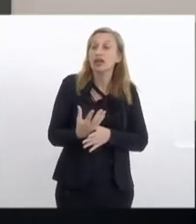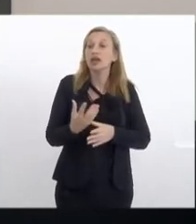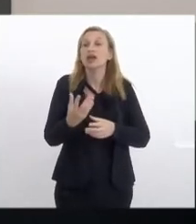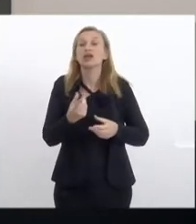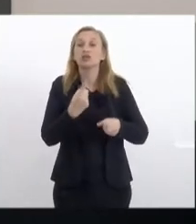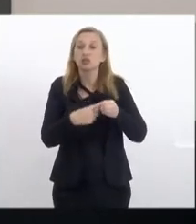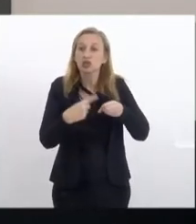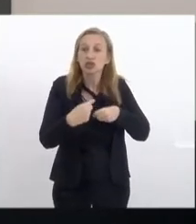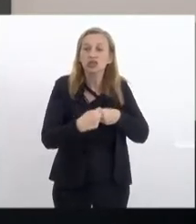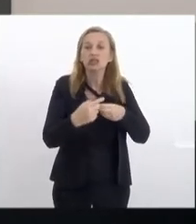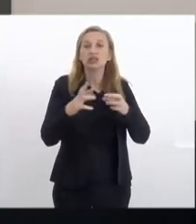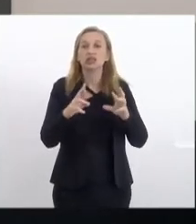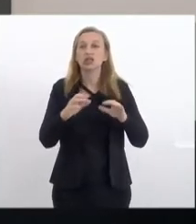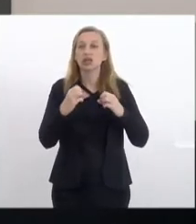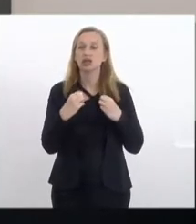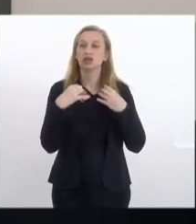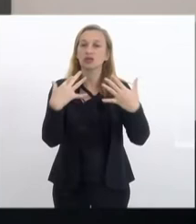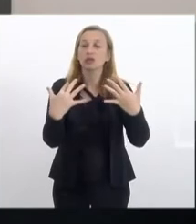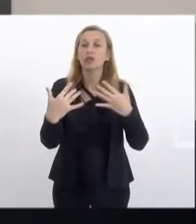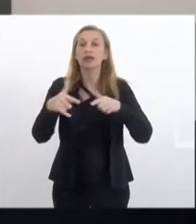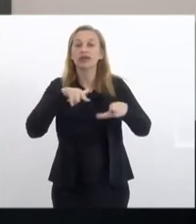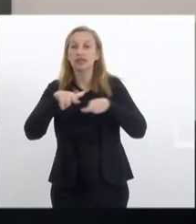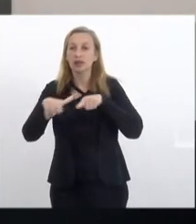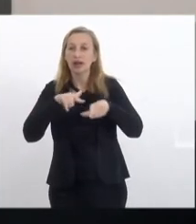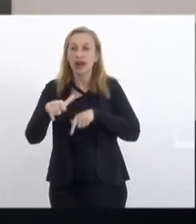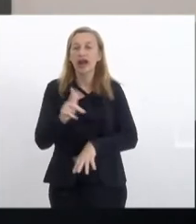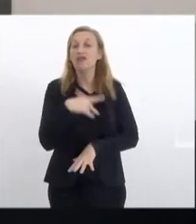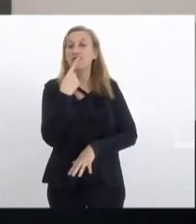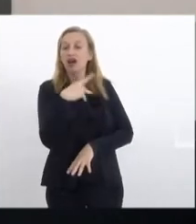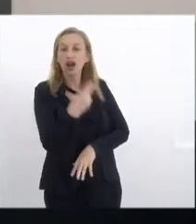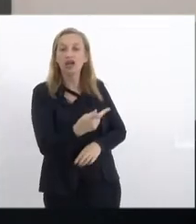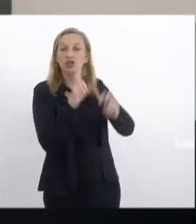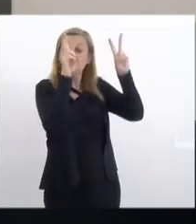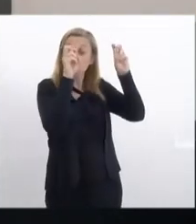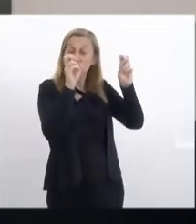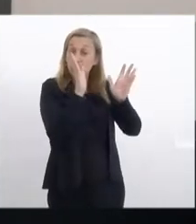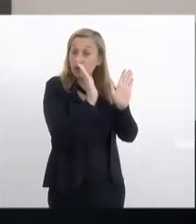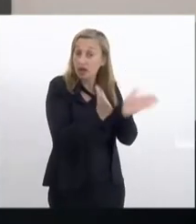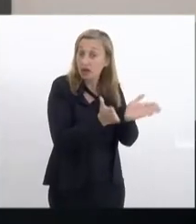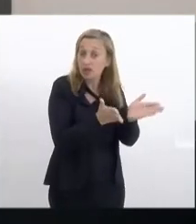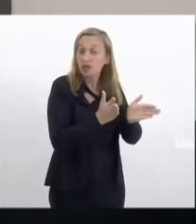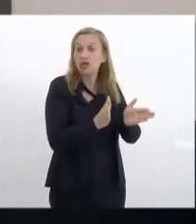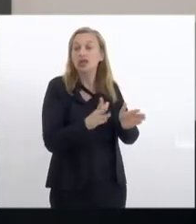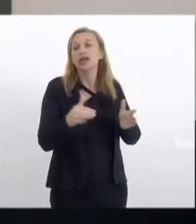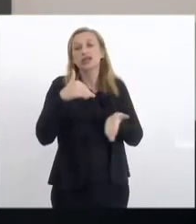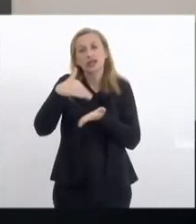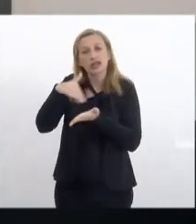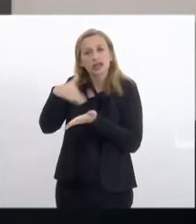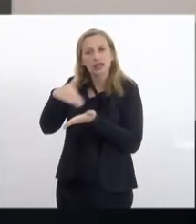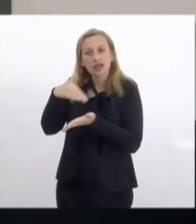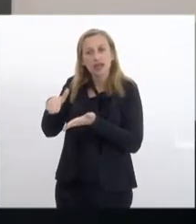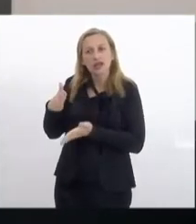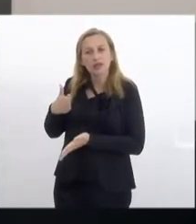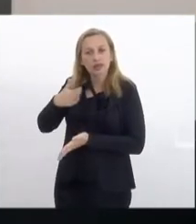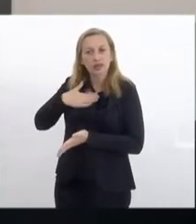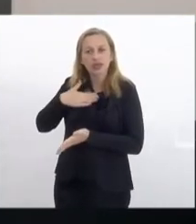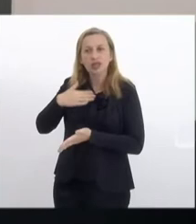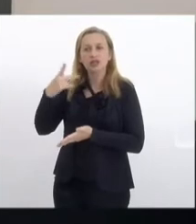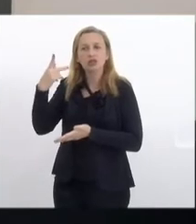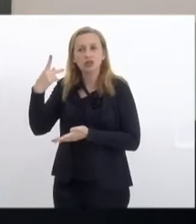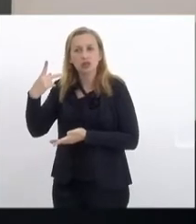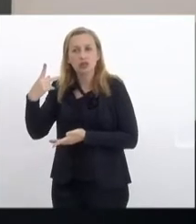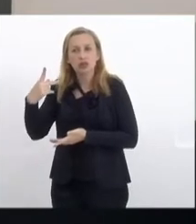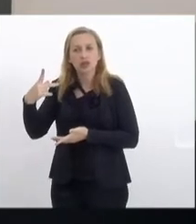municípios audiências públicas para trabalhar e falar sobre o tema local. E a secretaria, através da Vossa